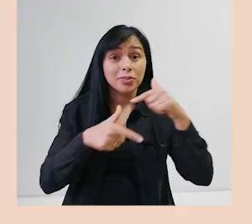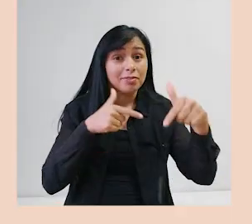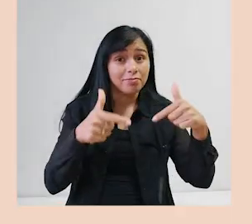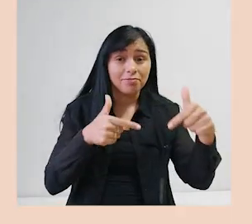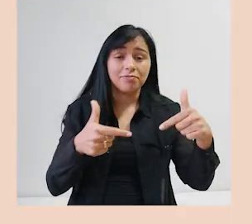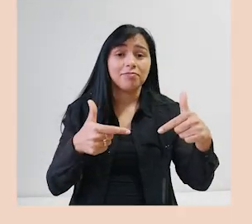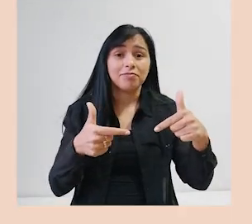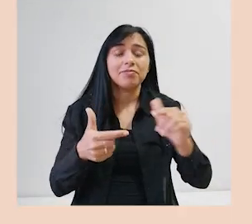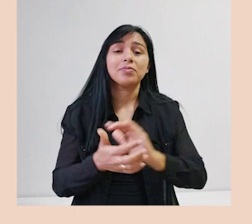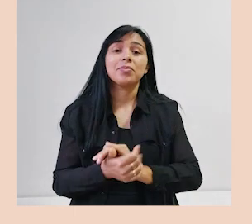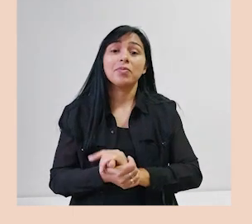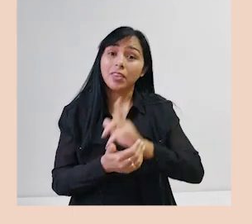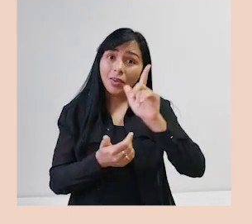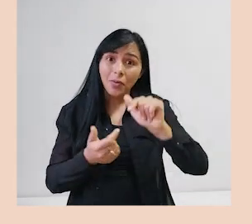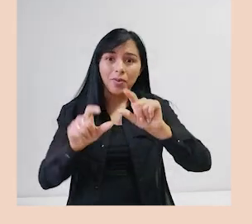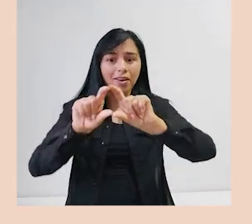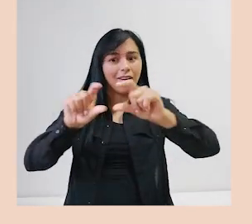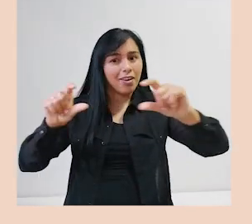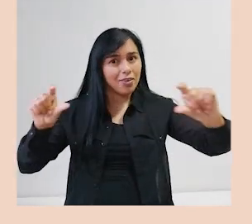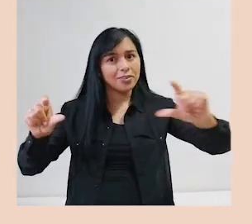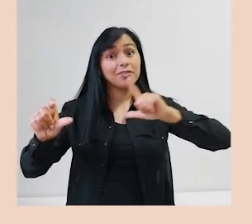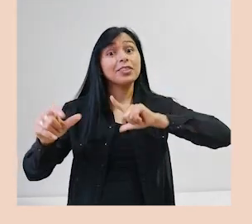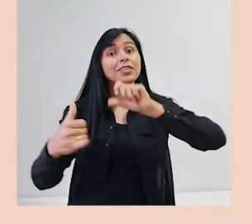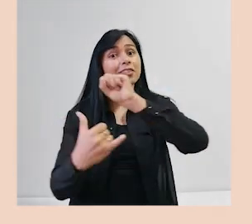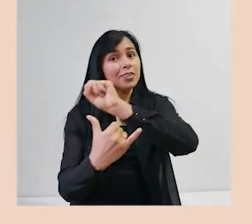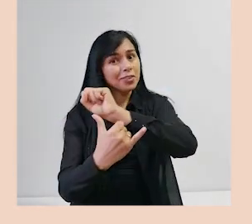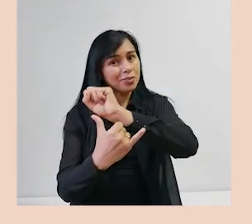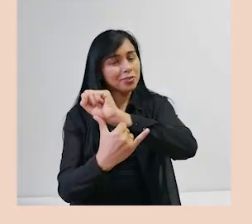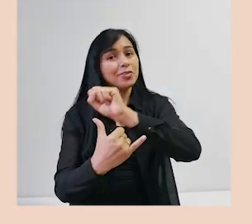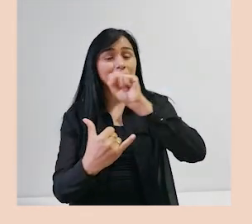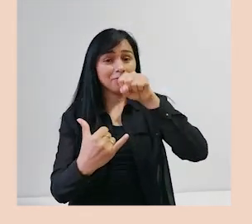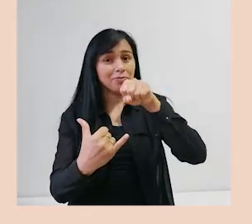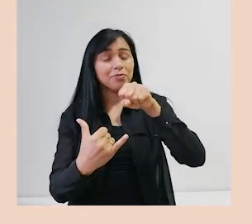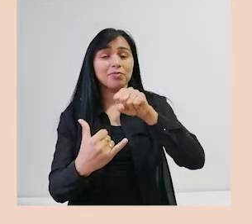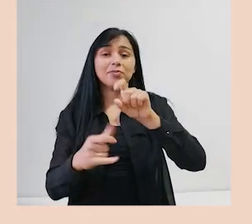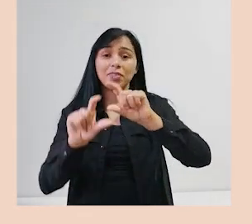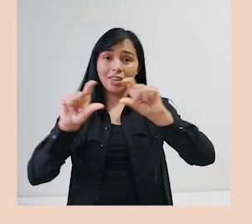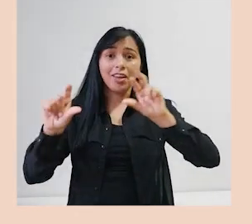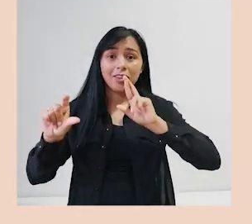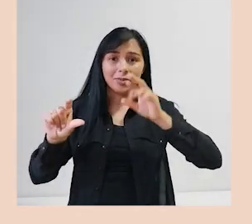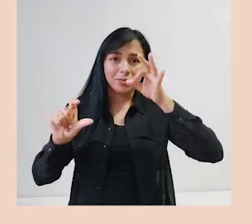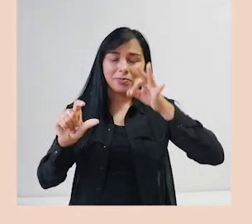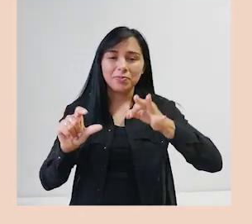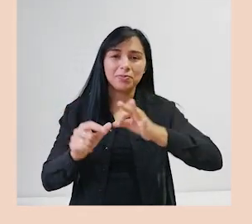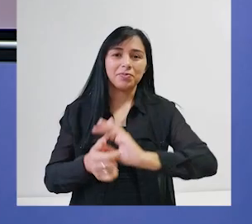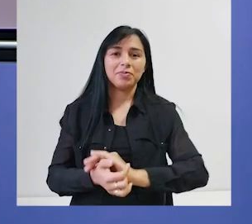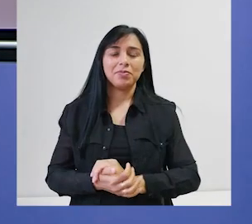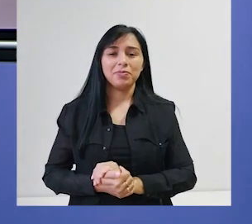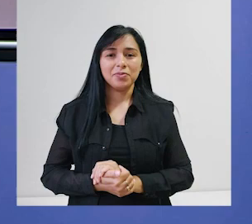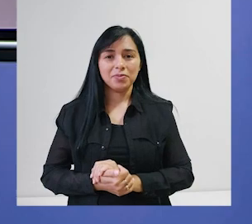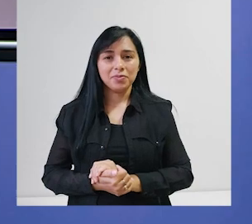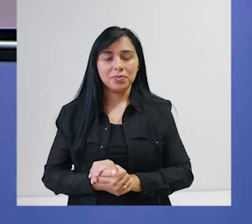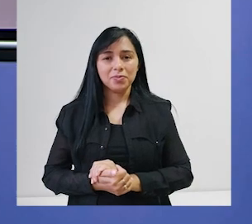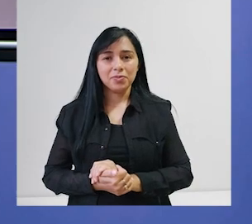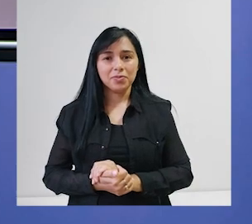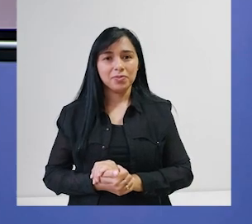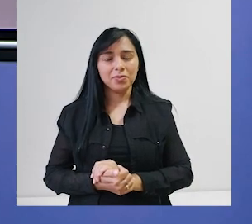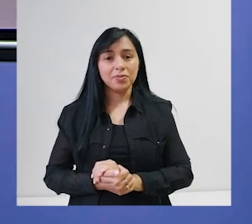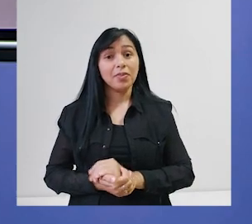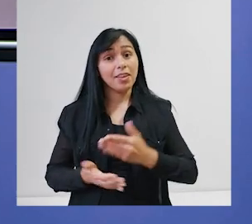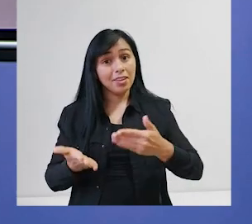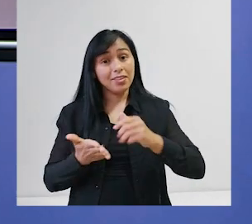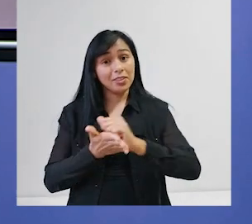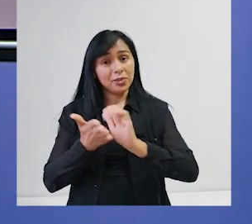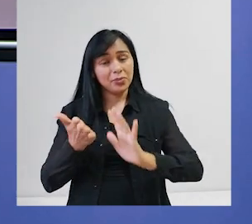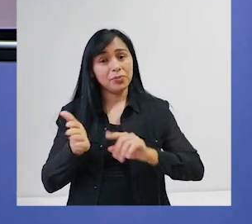é a oração que tem sujeito portanto é a resposta que a gente está procurando neste exercício